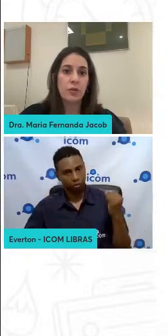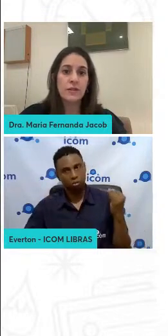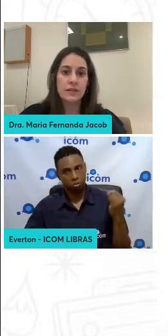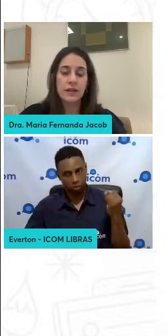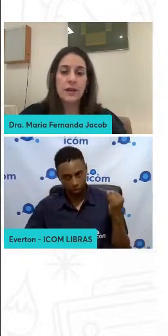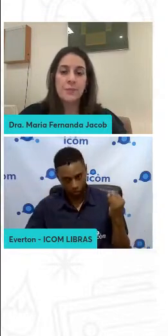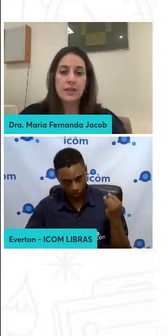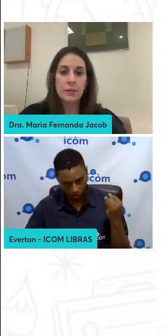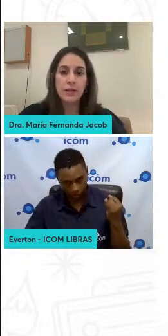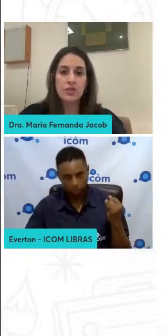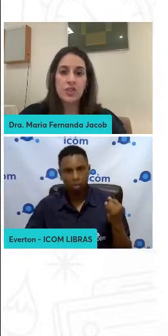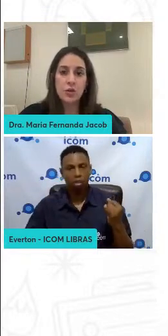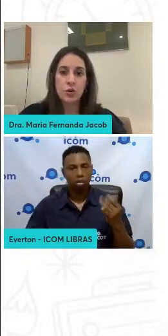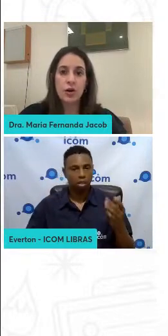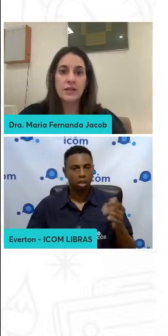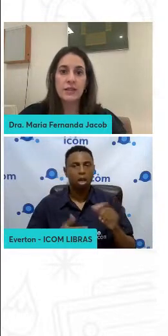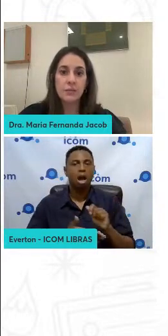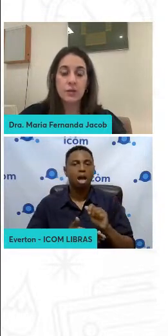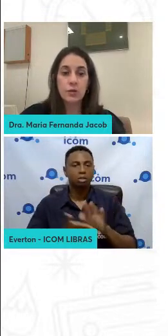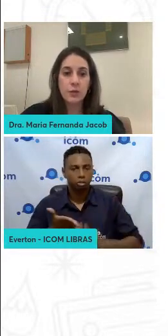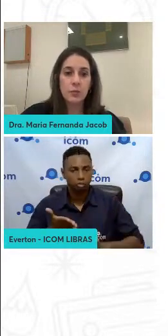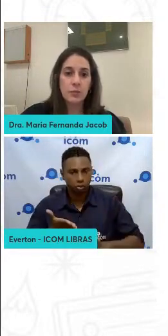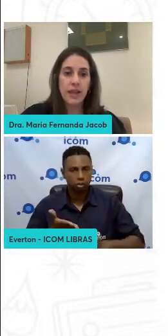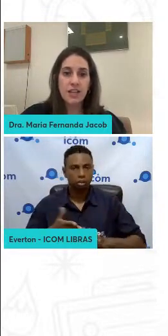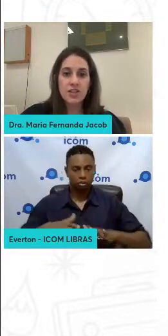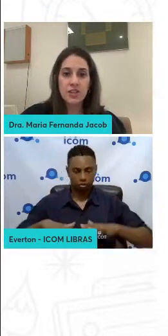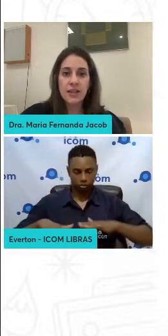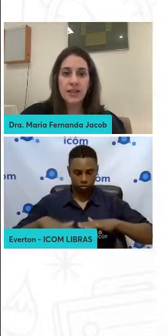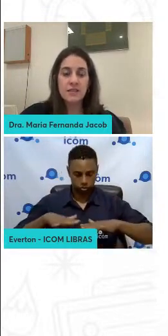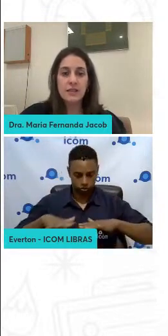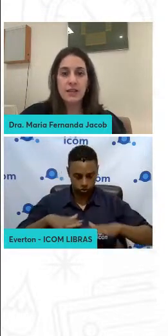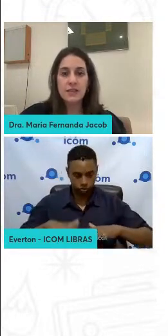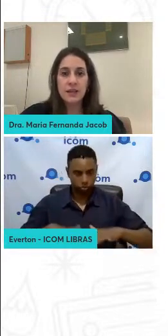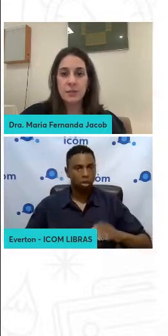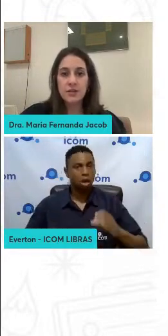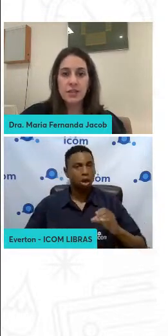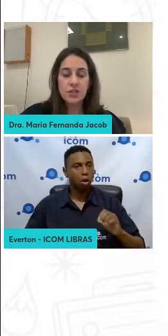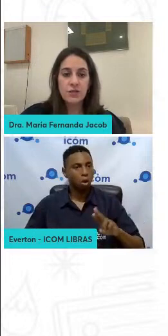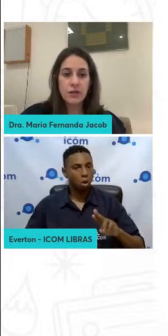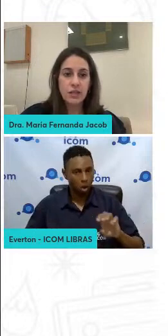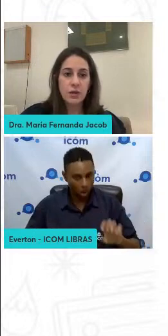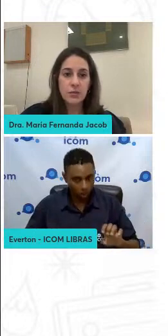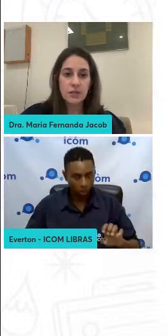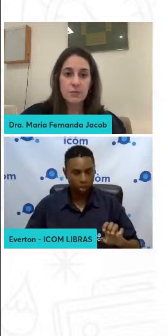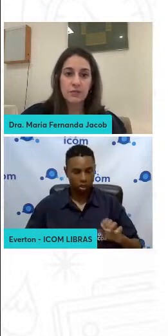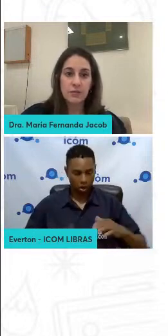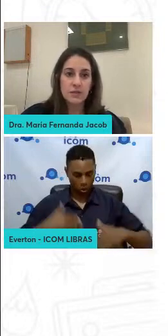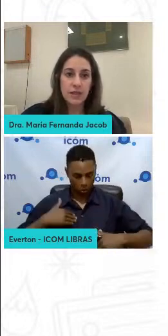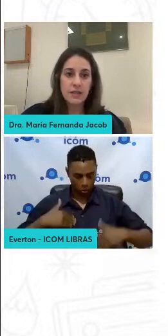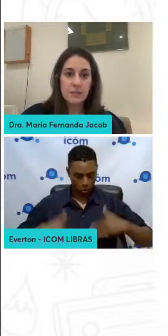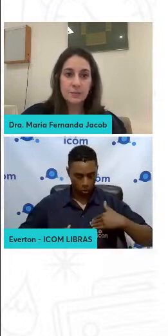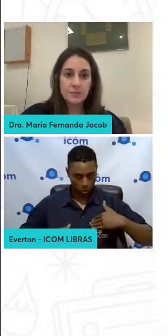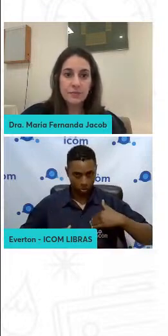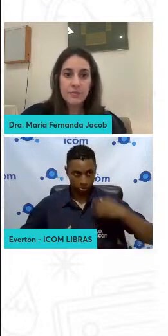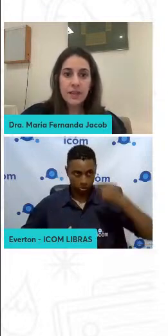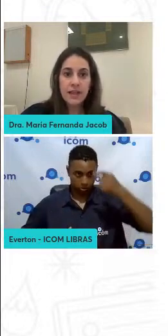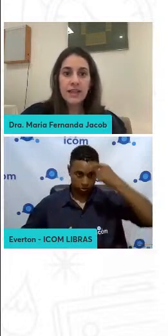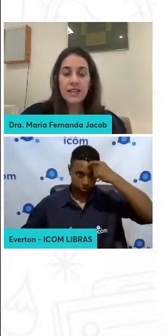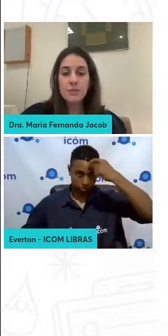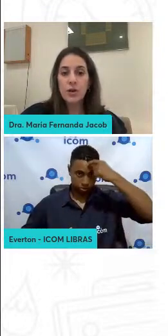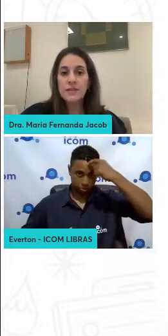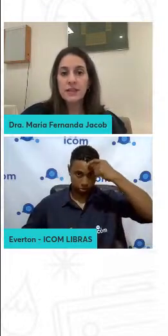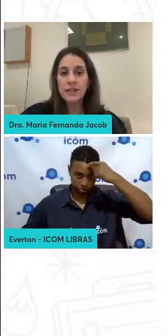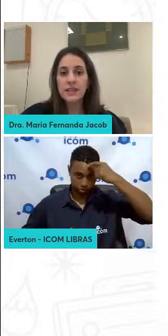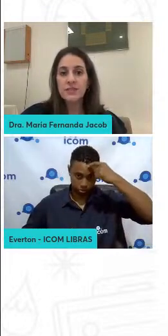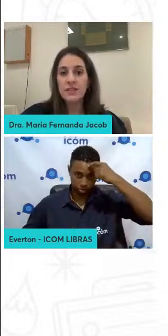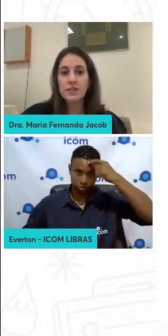de força, trabalho de core, trabalho corpo-mente. Esse trabalho científico aqui que eu mostrei para vocês,